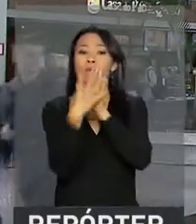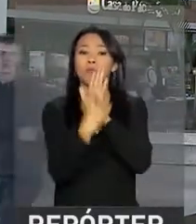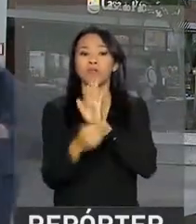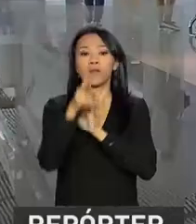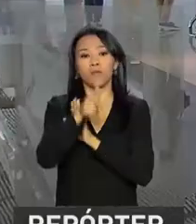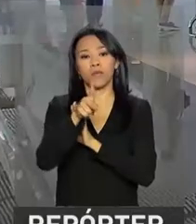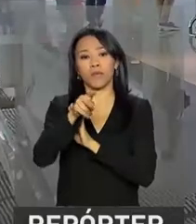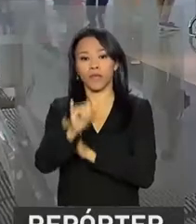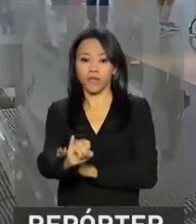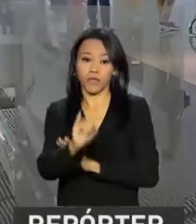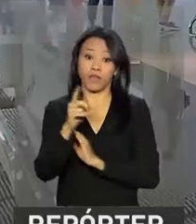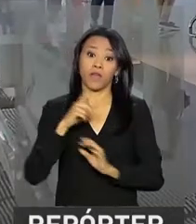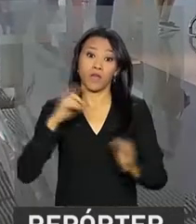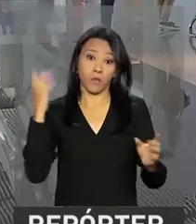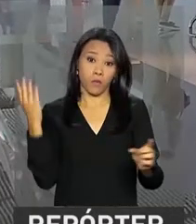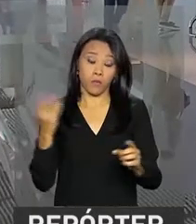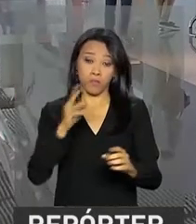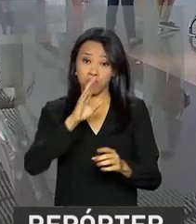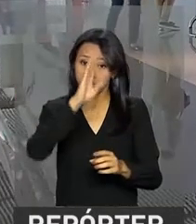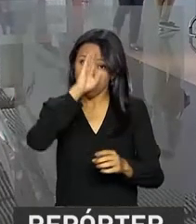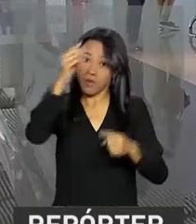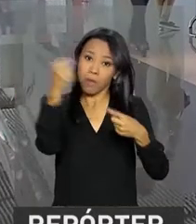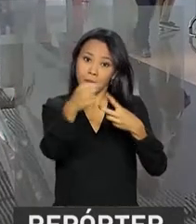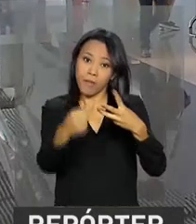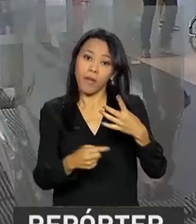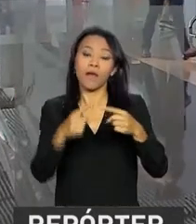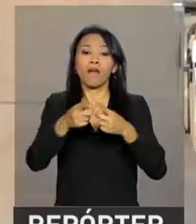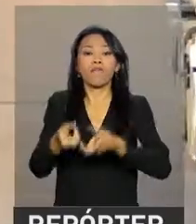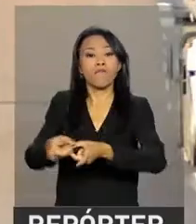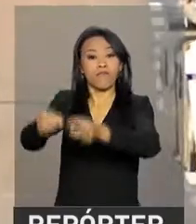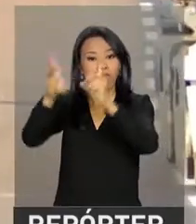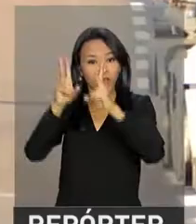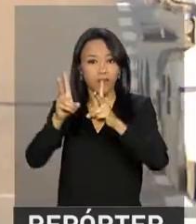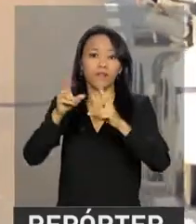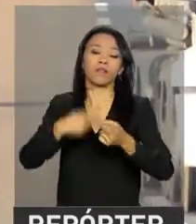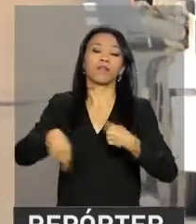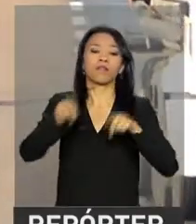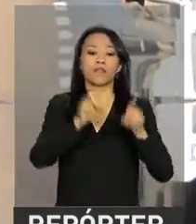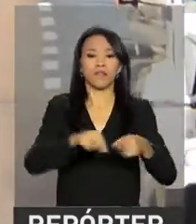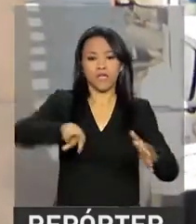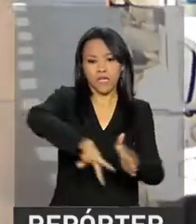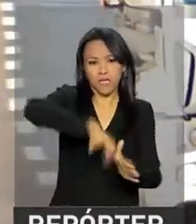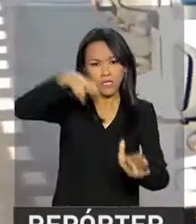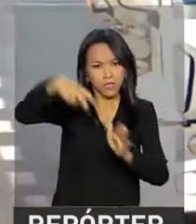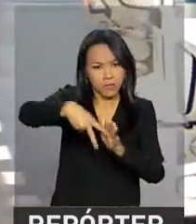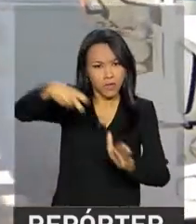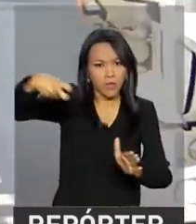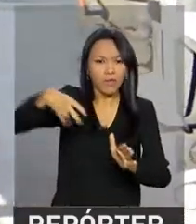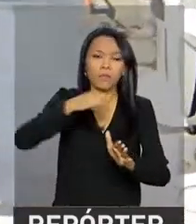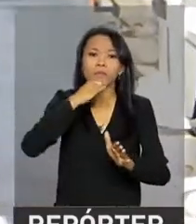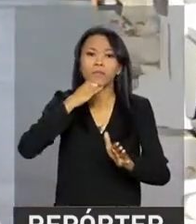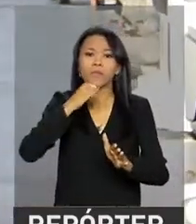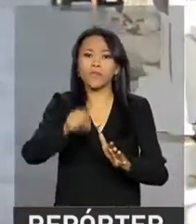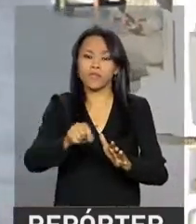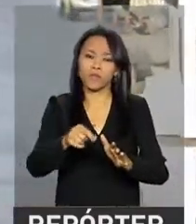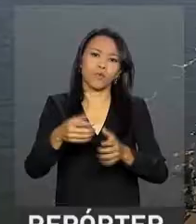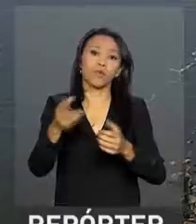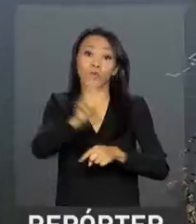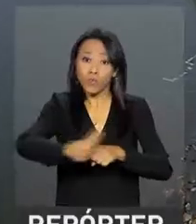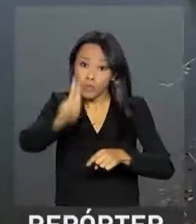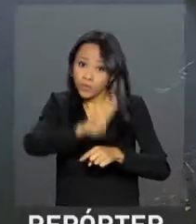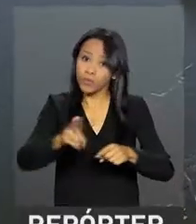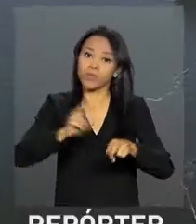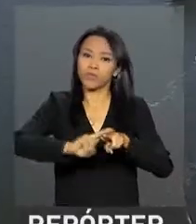principais a venda de empreendimentos a iniciativa privada exploração do serviço público por tempo determinado